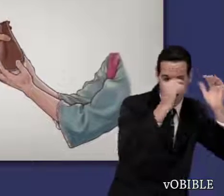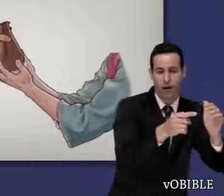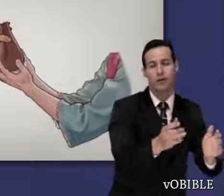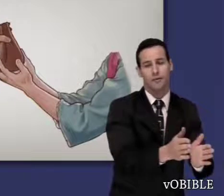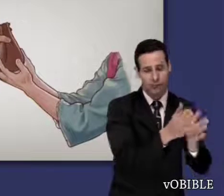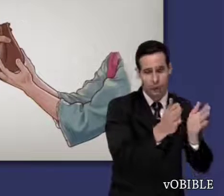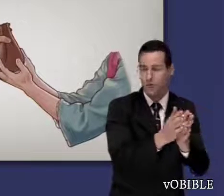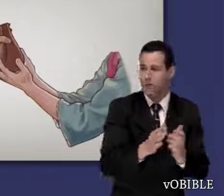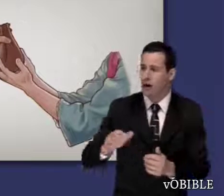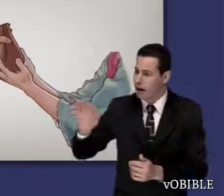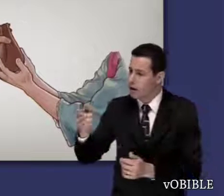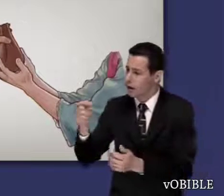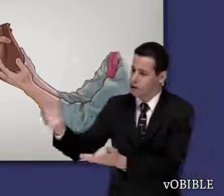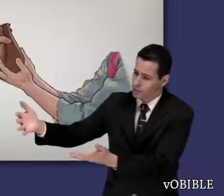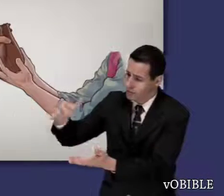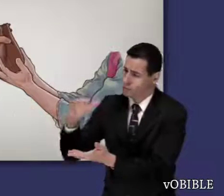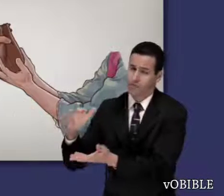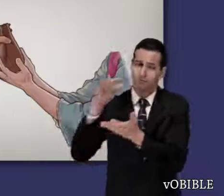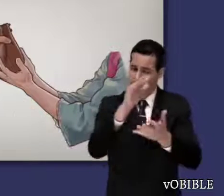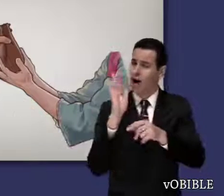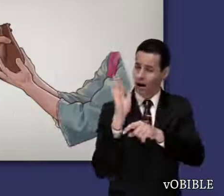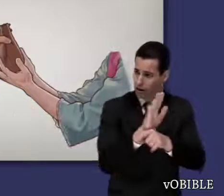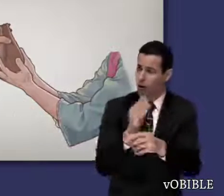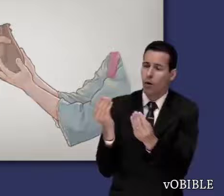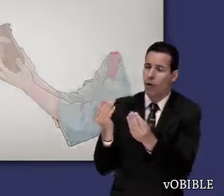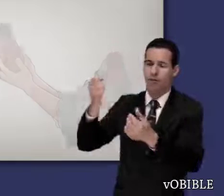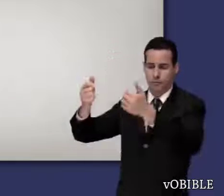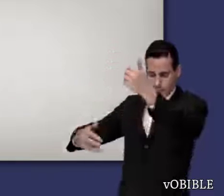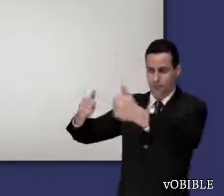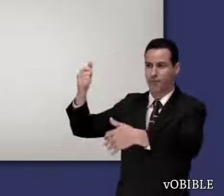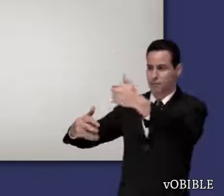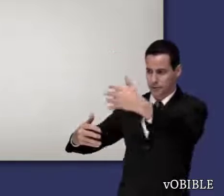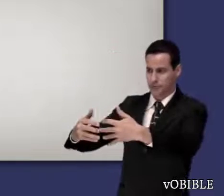feita a arrecadação das contribuições para os cristãos pobres em Jerusalém.